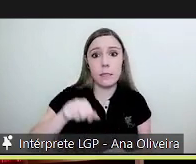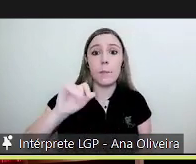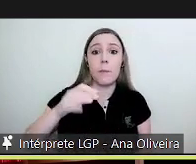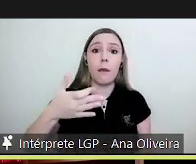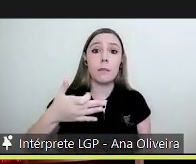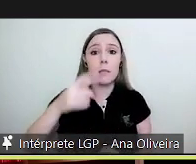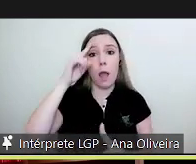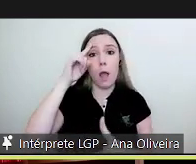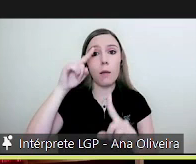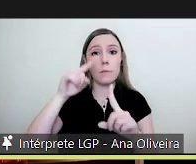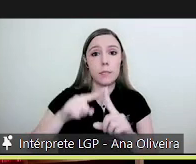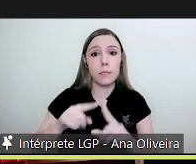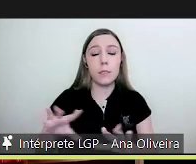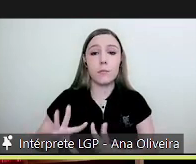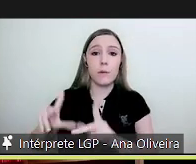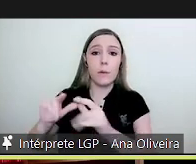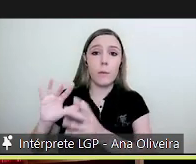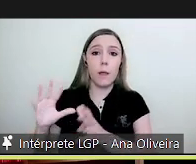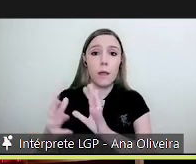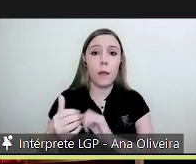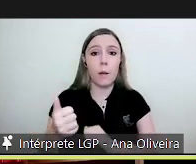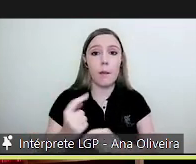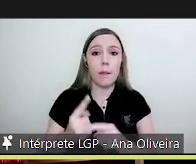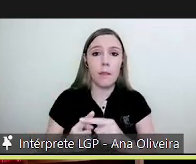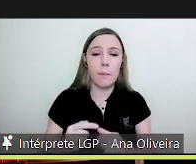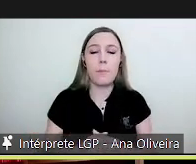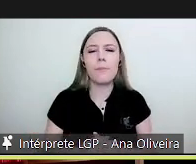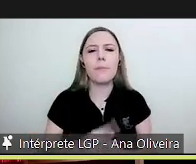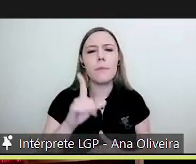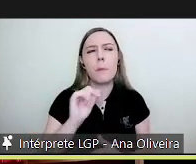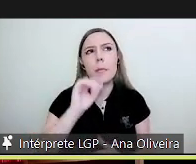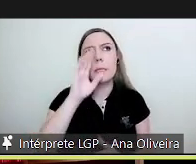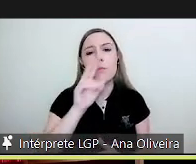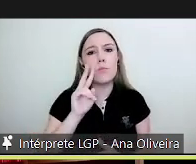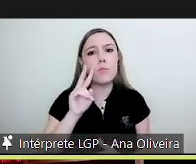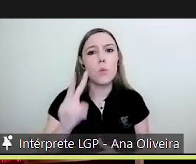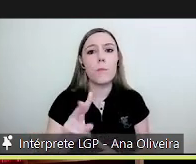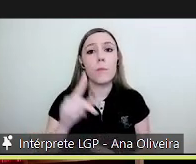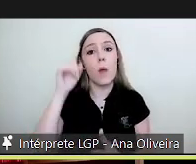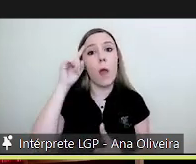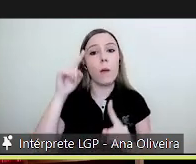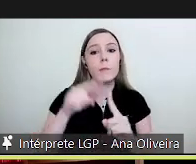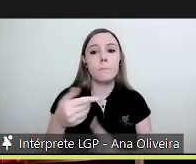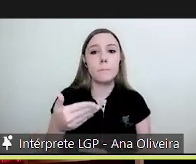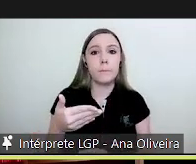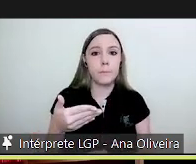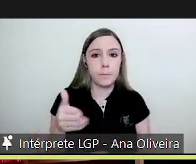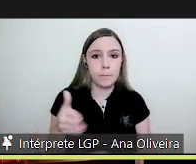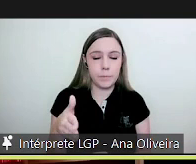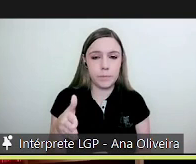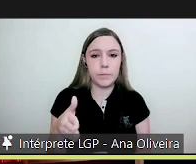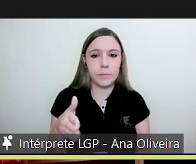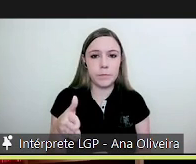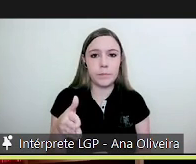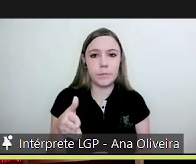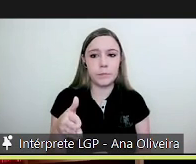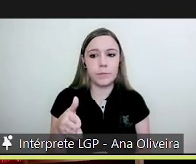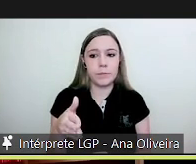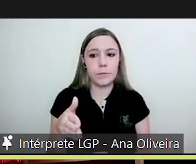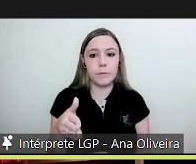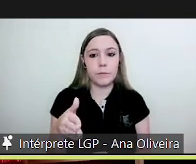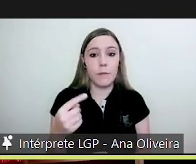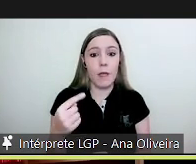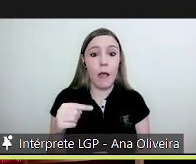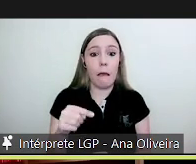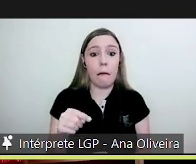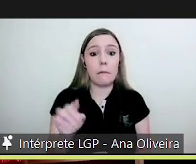Sustentável. Claro está, se virmos bem, o objetivo 11º tem este desígnio,